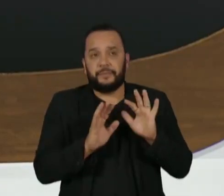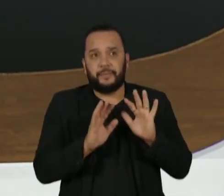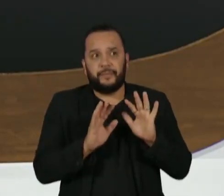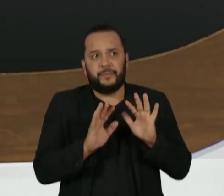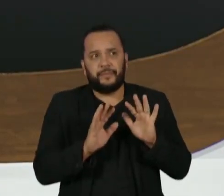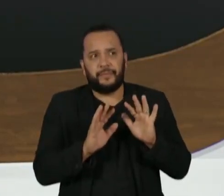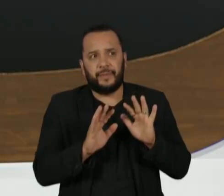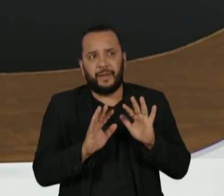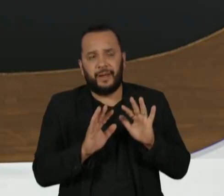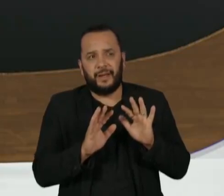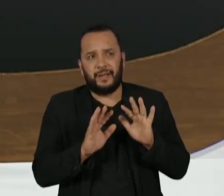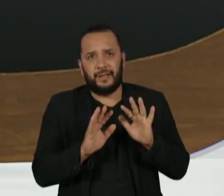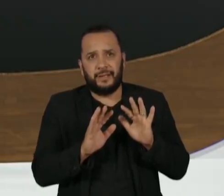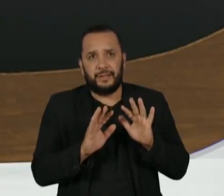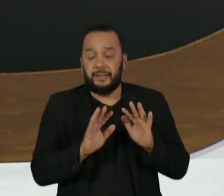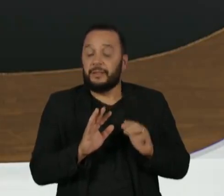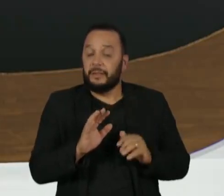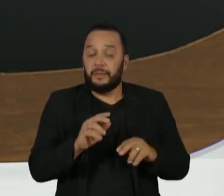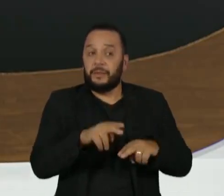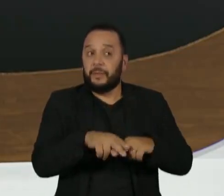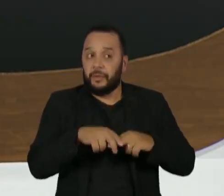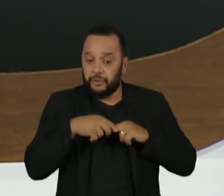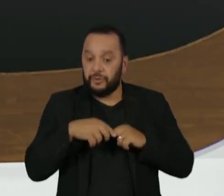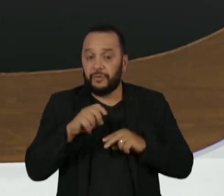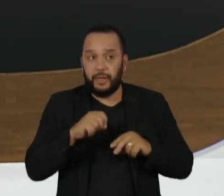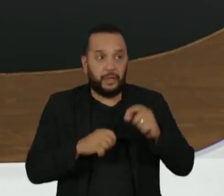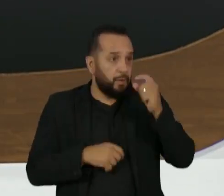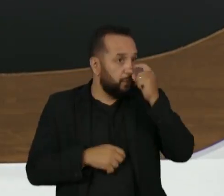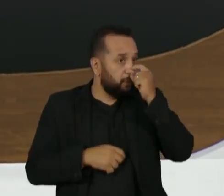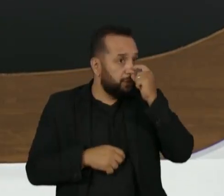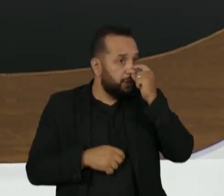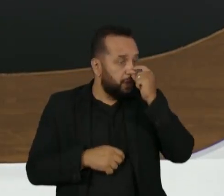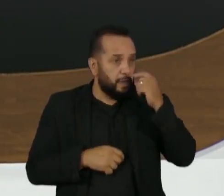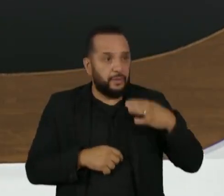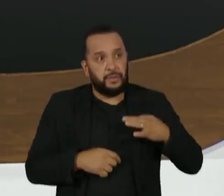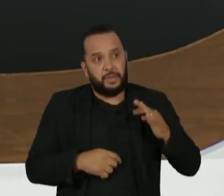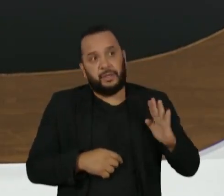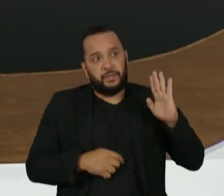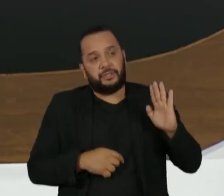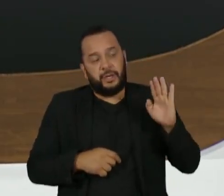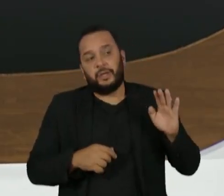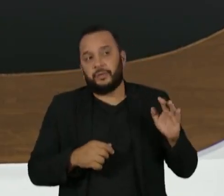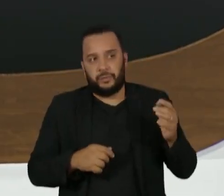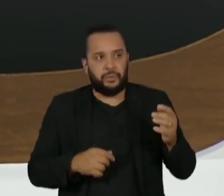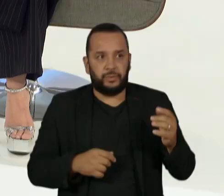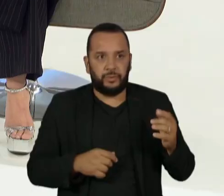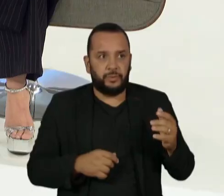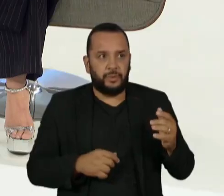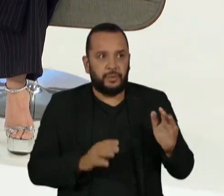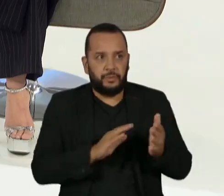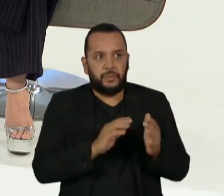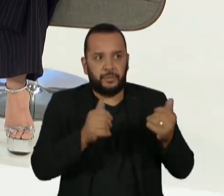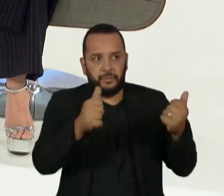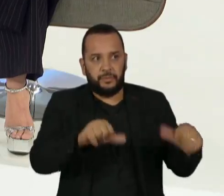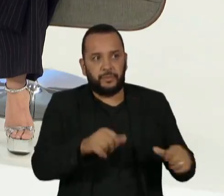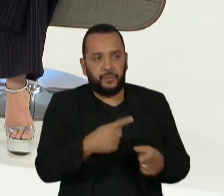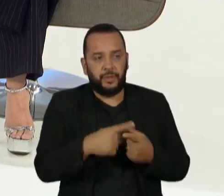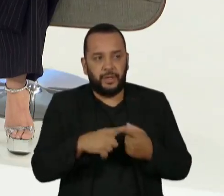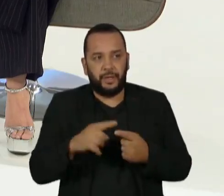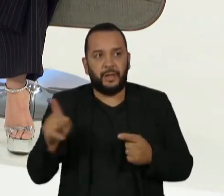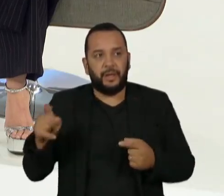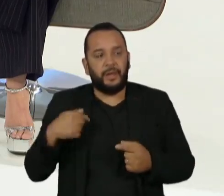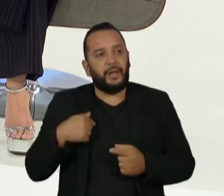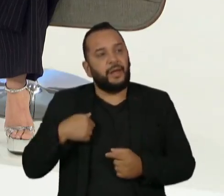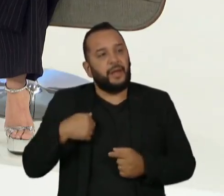que é o seguinte Ah uma das razões pelas quais o Luciano Hook não foi candidato é porque a Angélica não quis E aí se cria uma